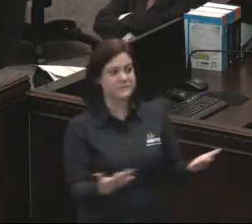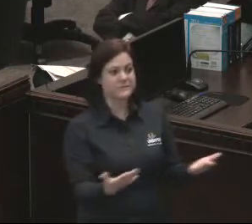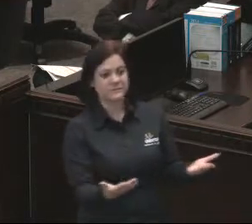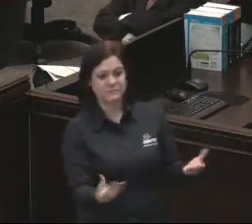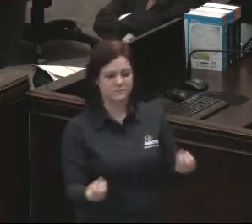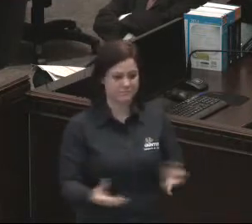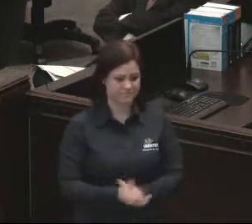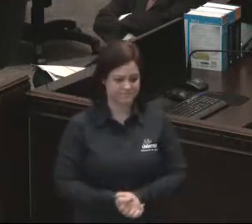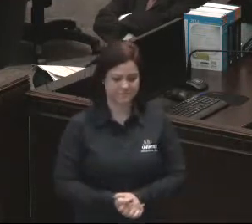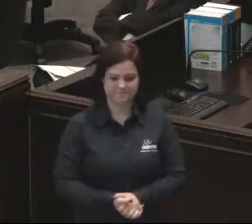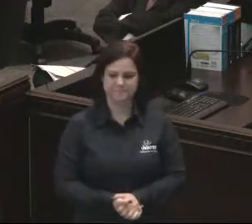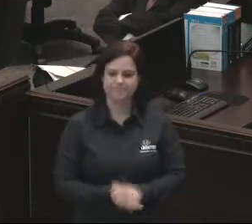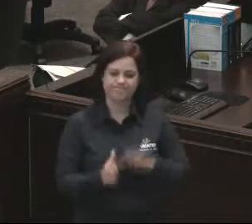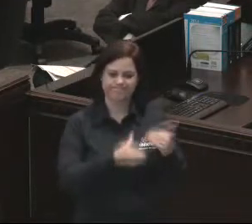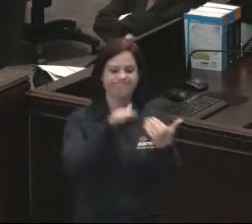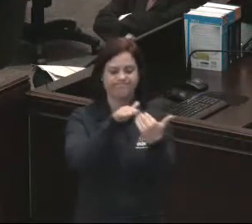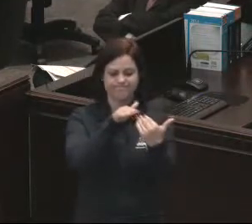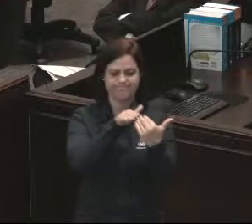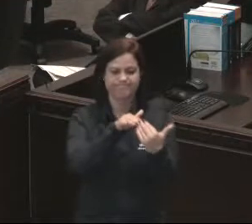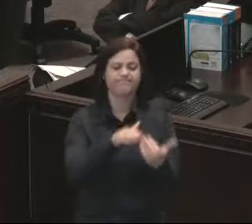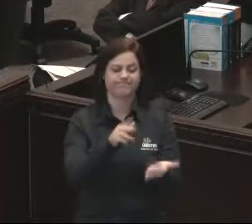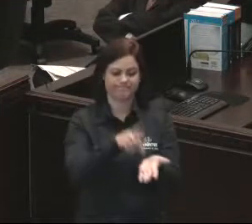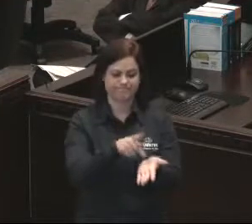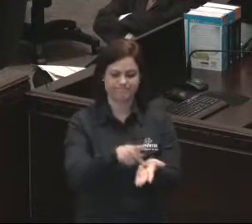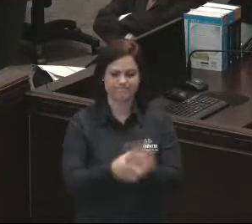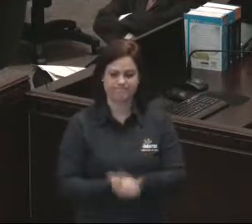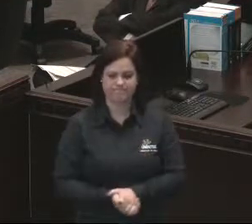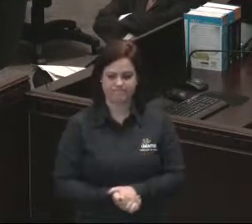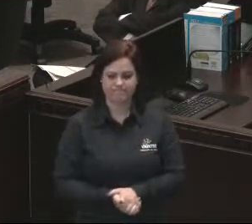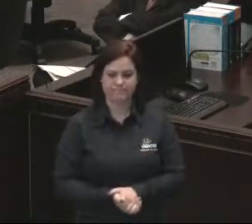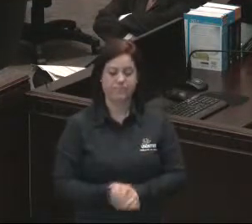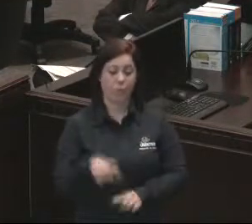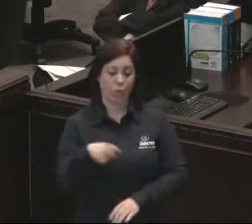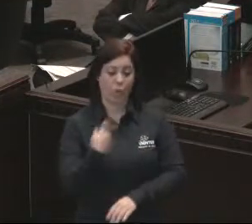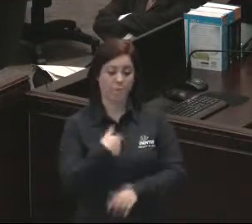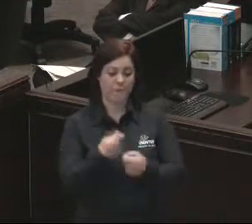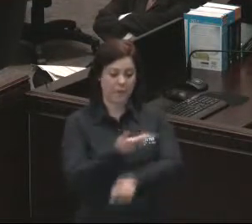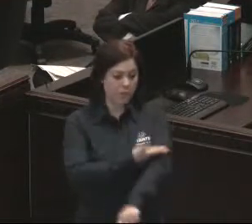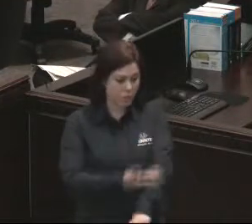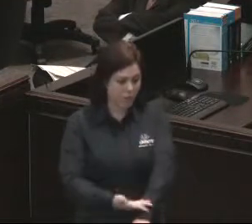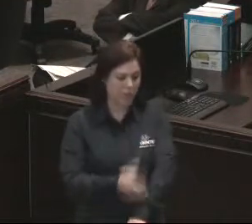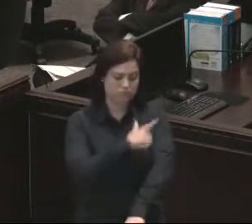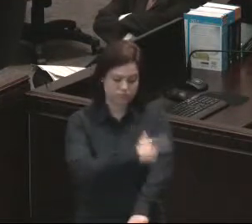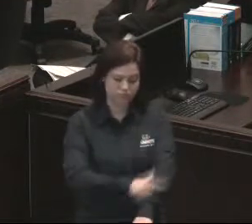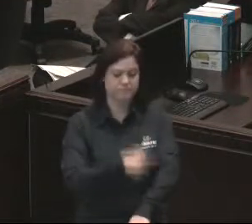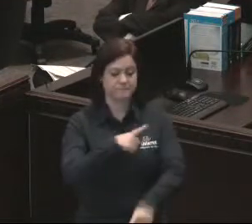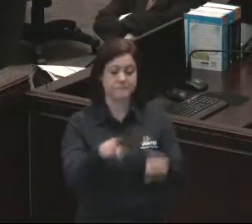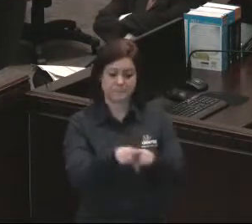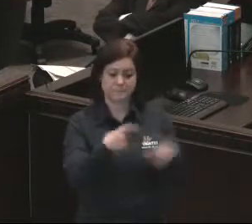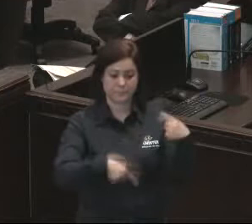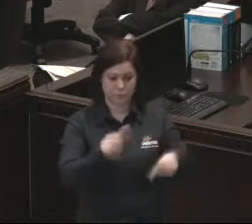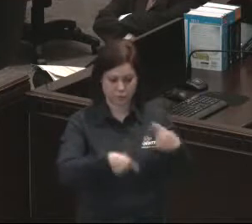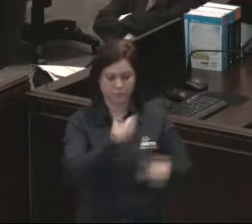você. Essa questão do... a gente tem que se educar e, obviamente, que tem que haver políticas públicas